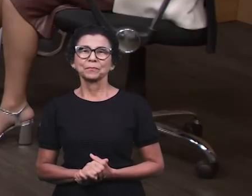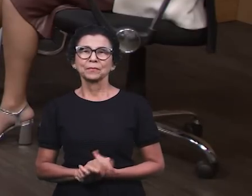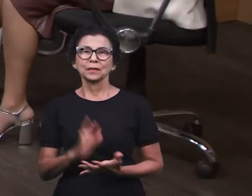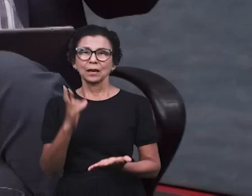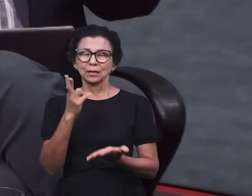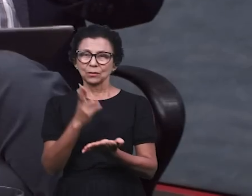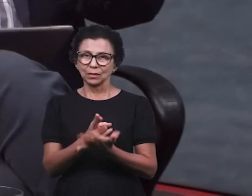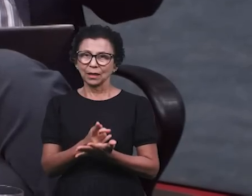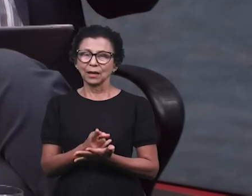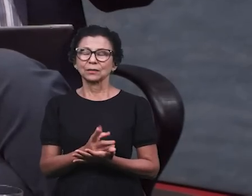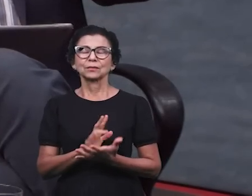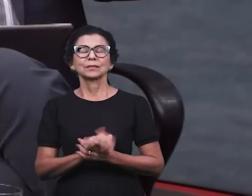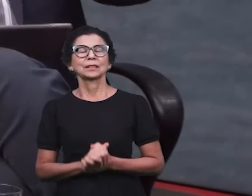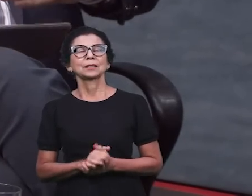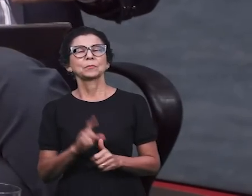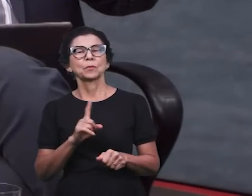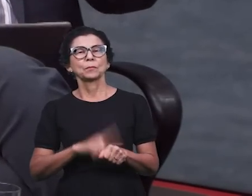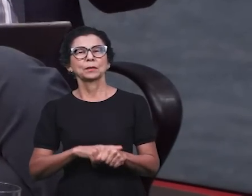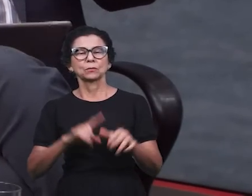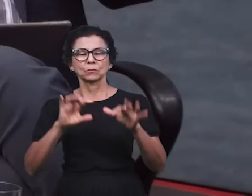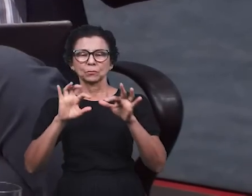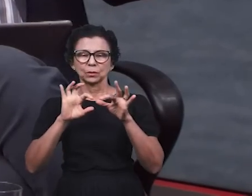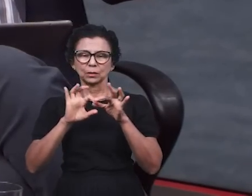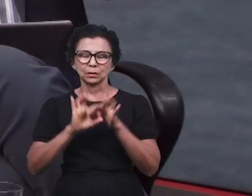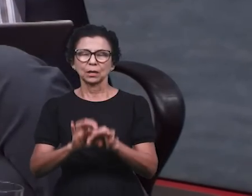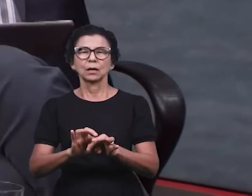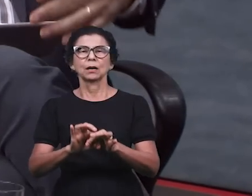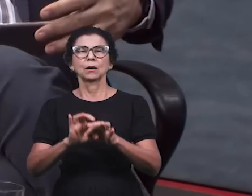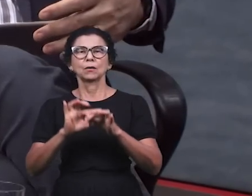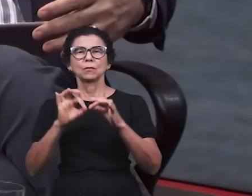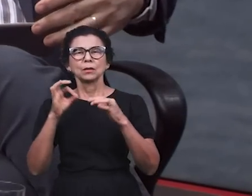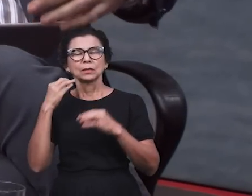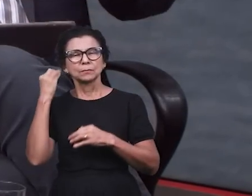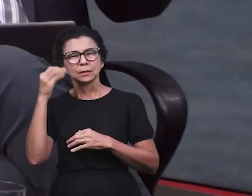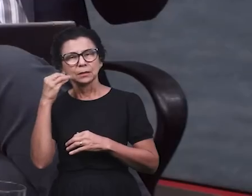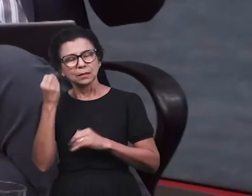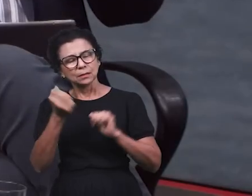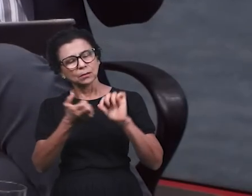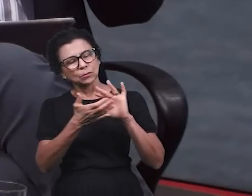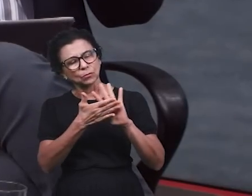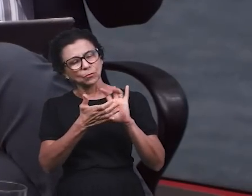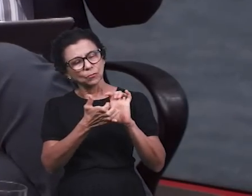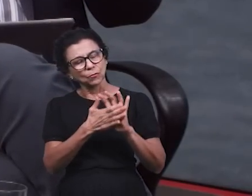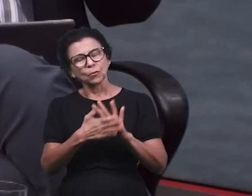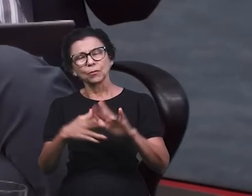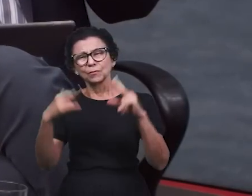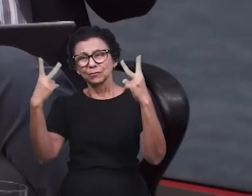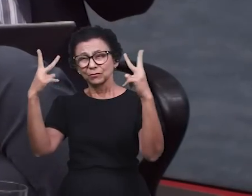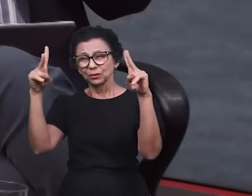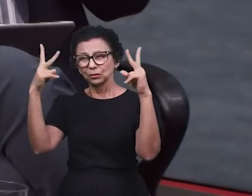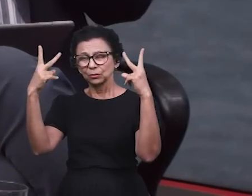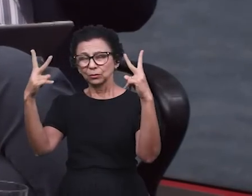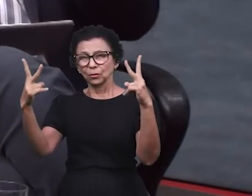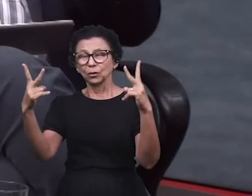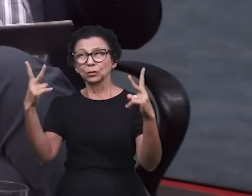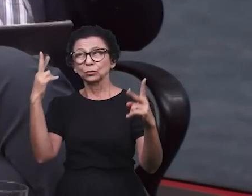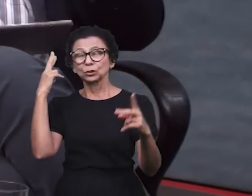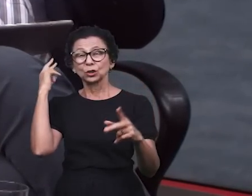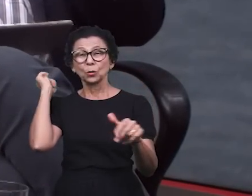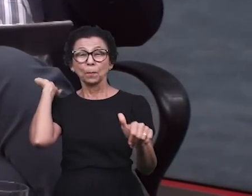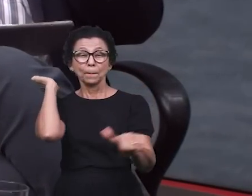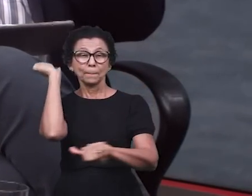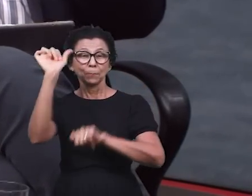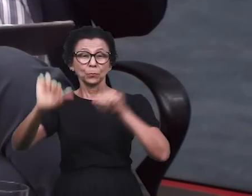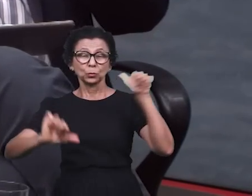comunhão, da experiência, do louvor, de vitórias que acontecem e do Senhor mover todas as coisas